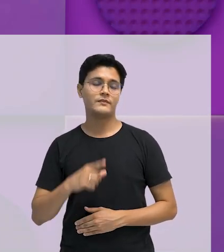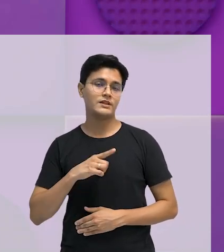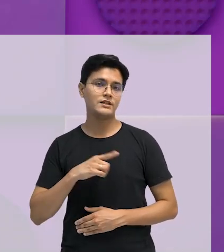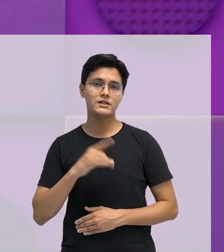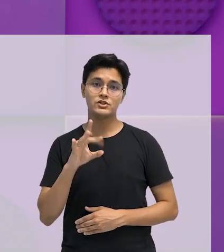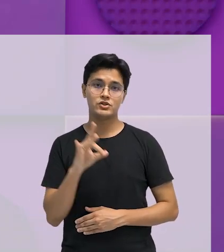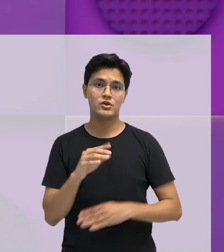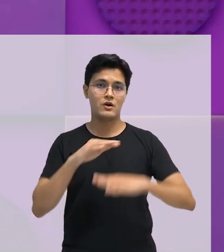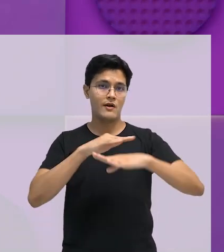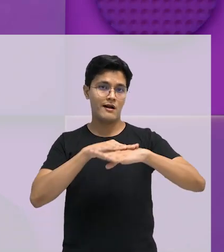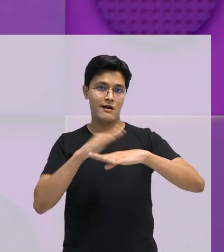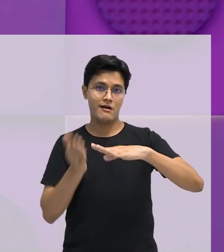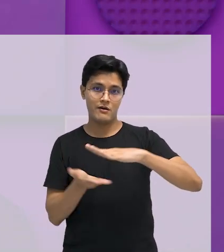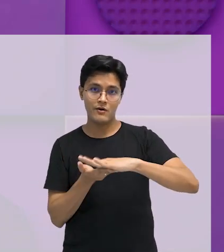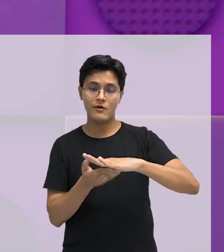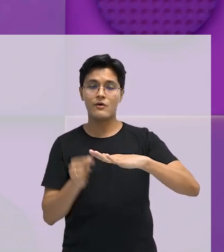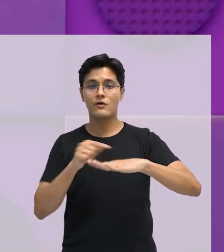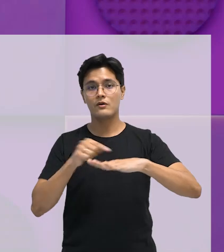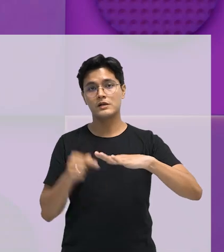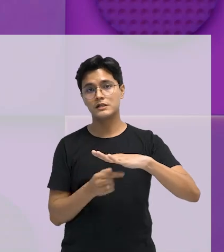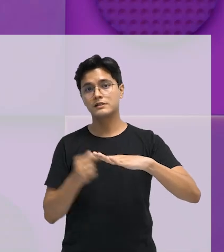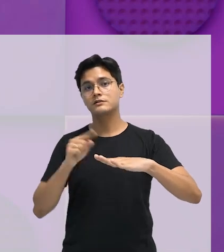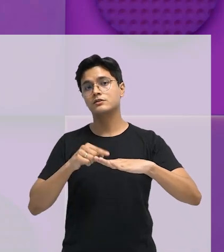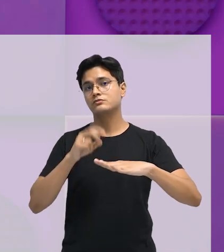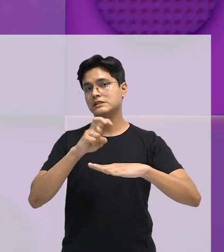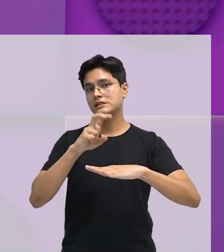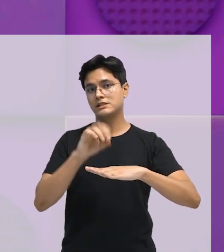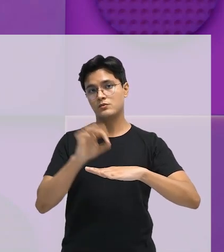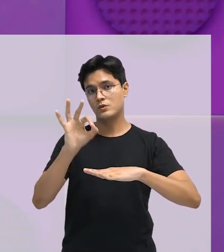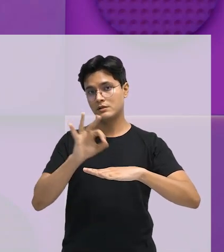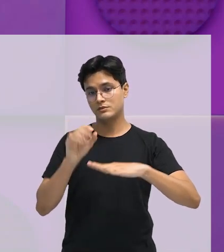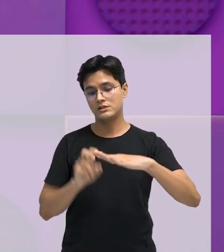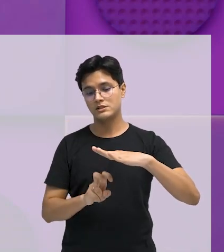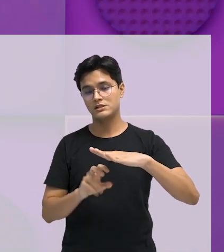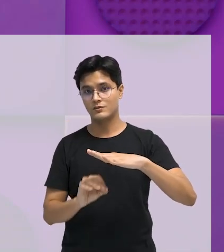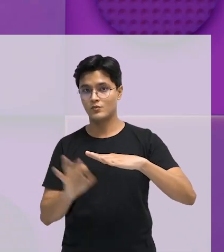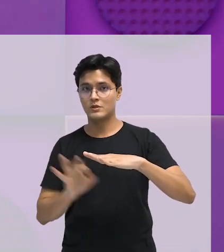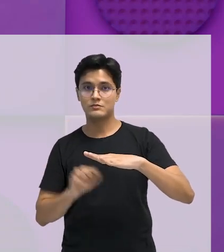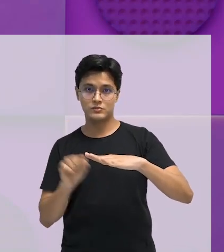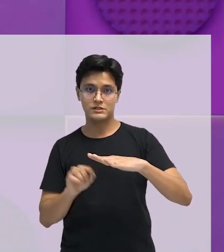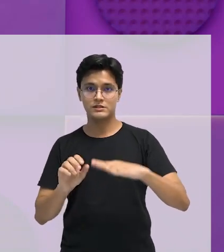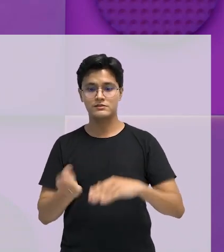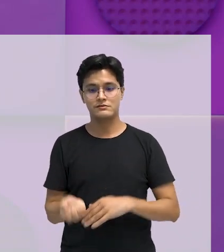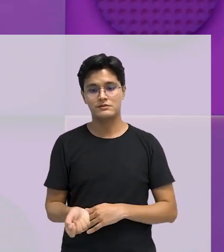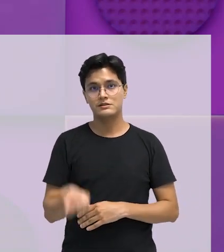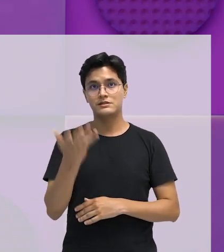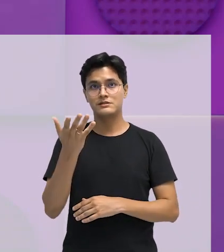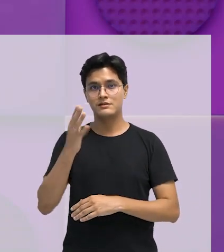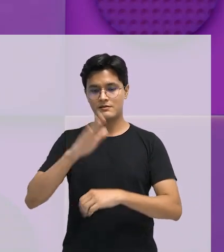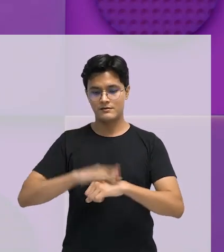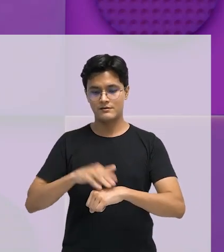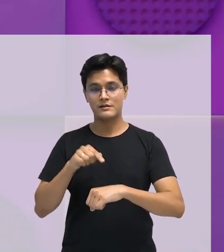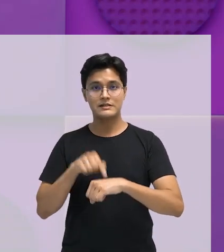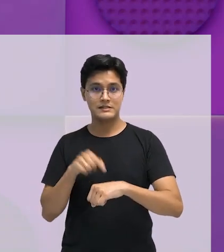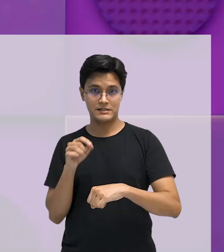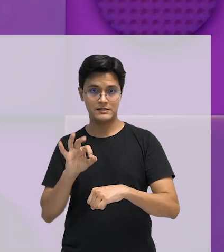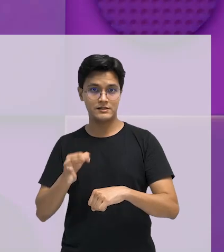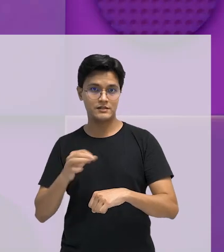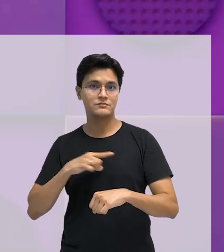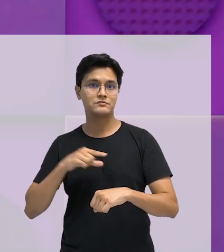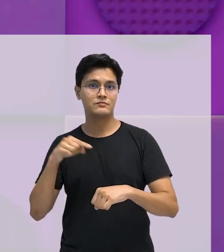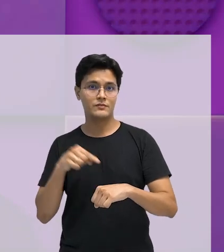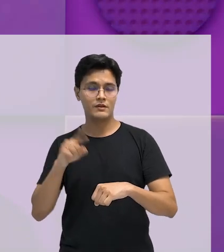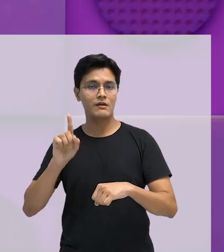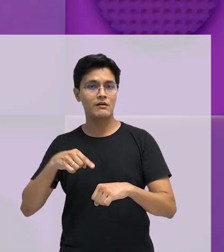cara ou coroa, então a chance ali é de 50%. Então, um fenômeno que você tem chance